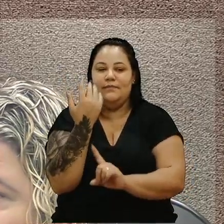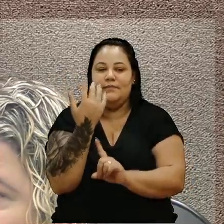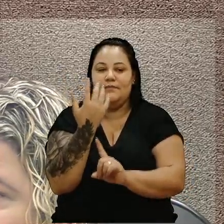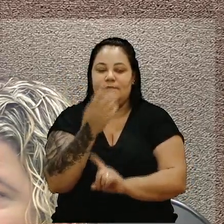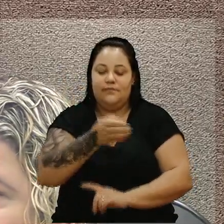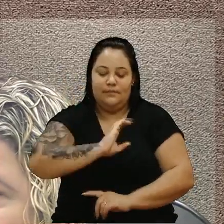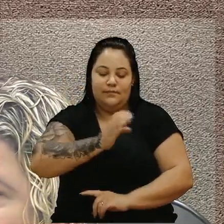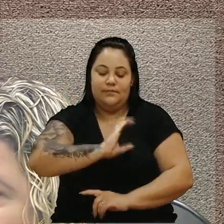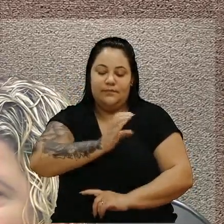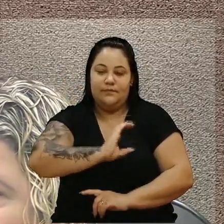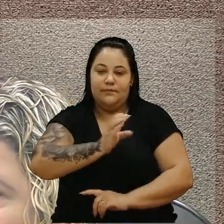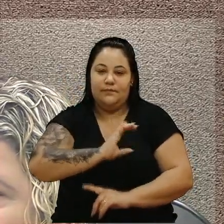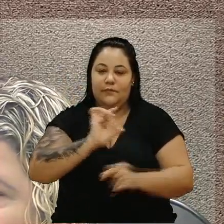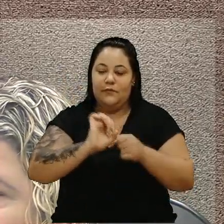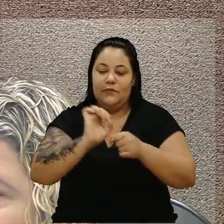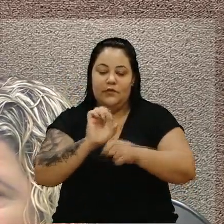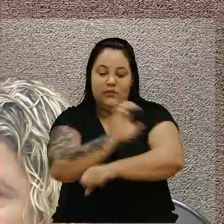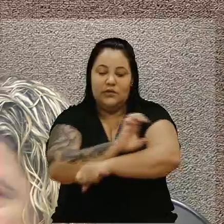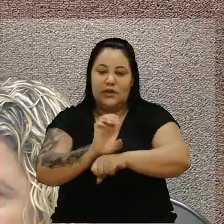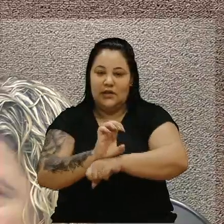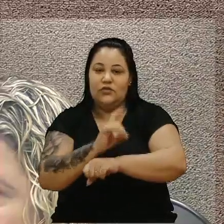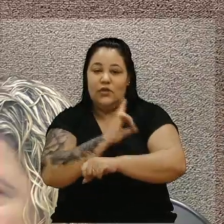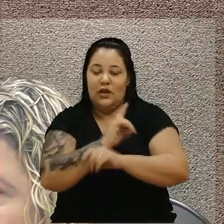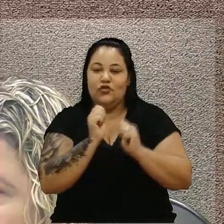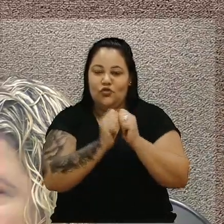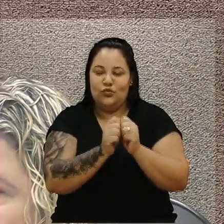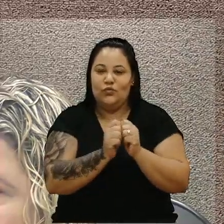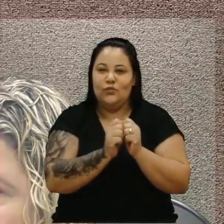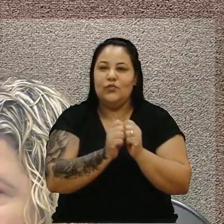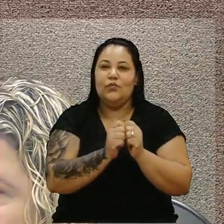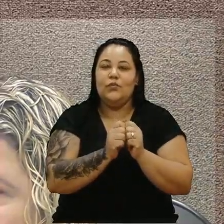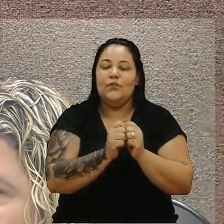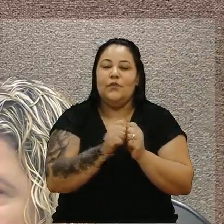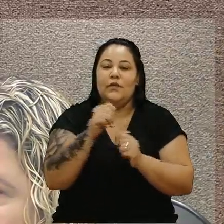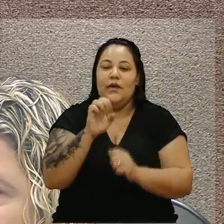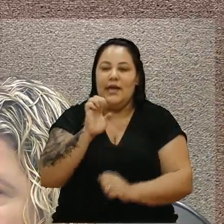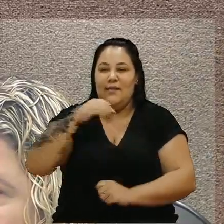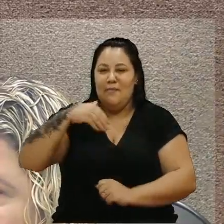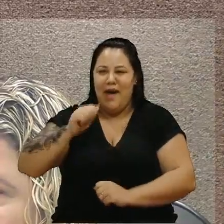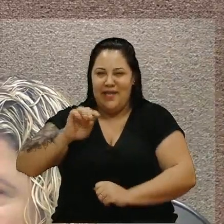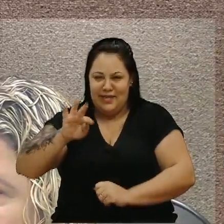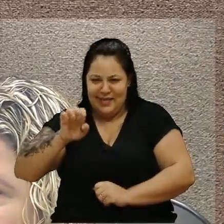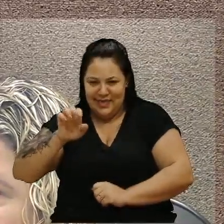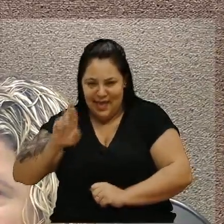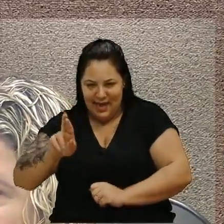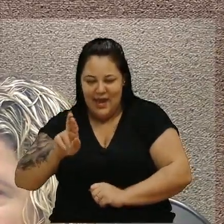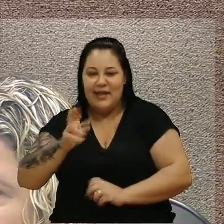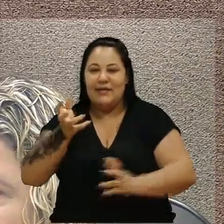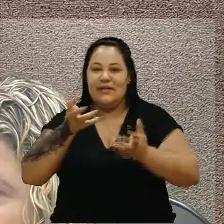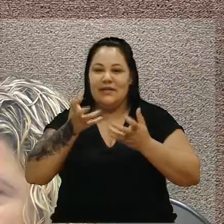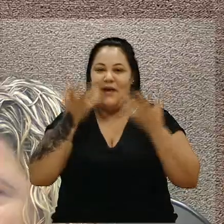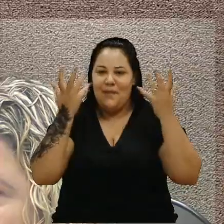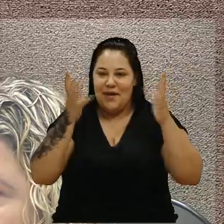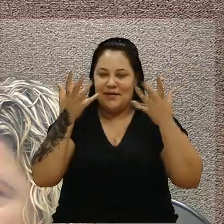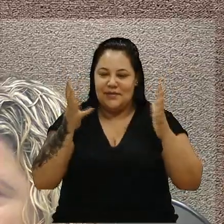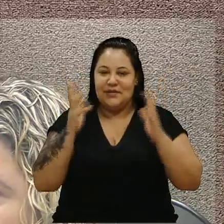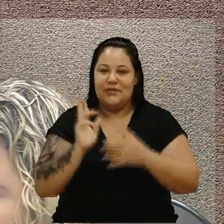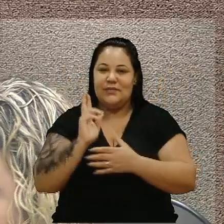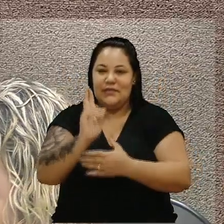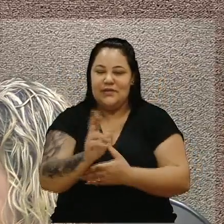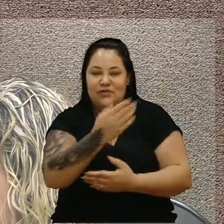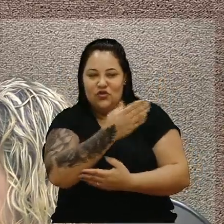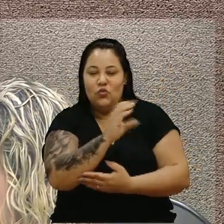fazendo um estágio lá, através da Emater. Queria também parabenizar a presença do representante, seu Orlando, da